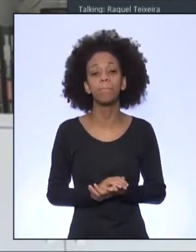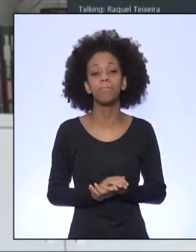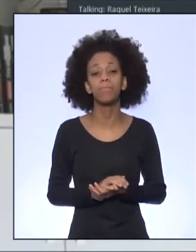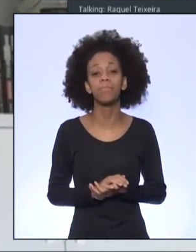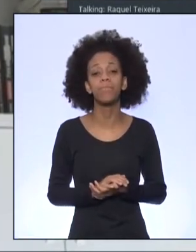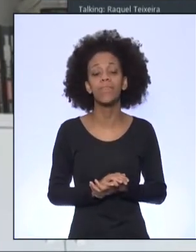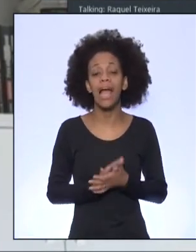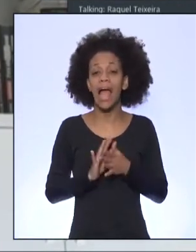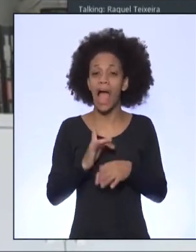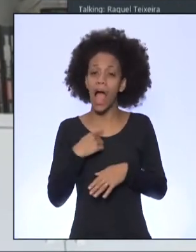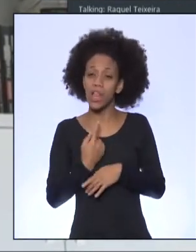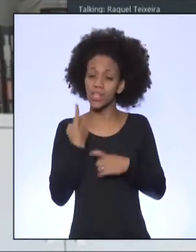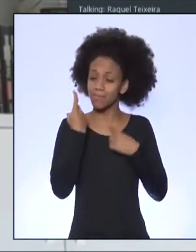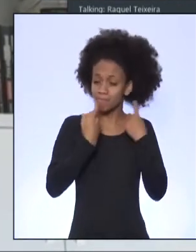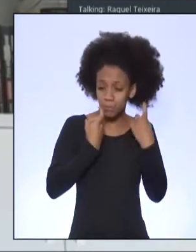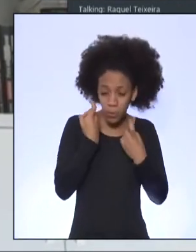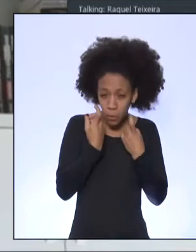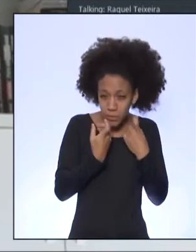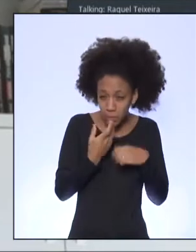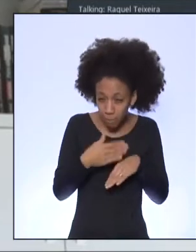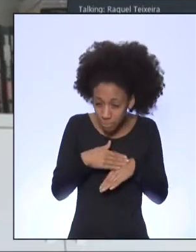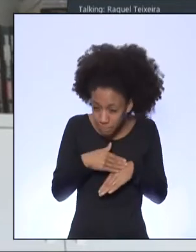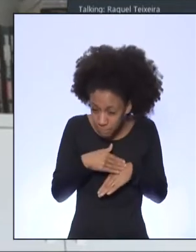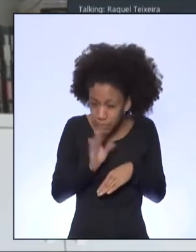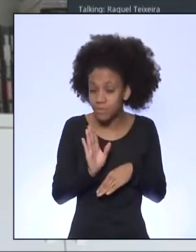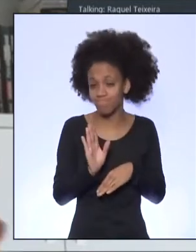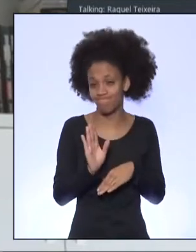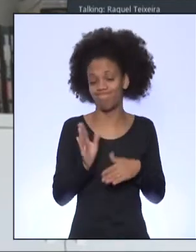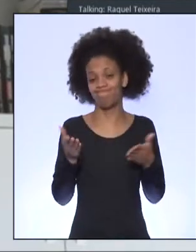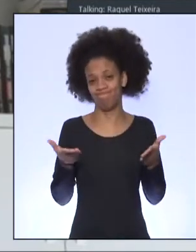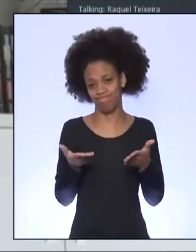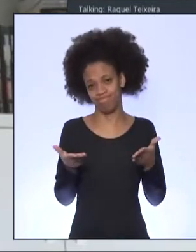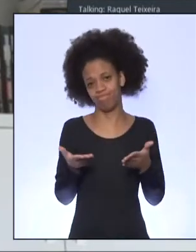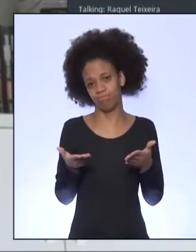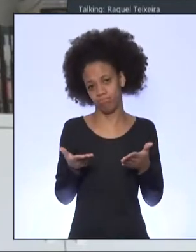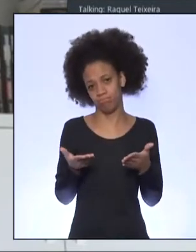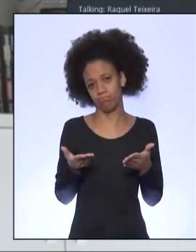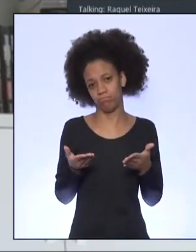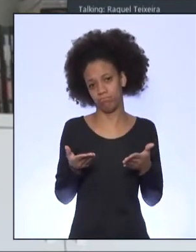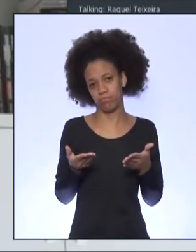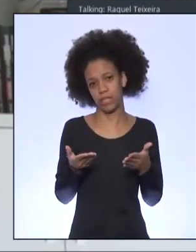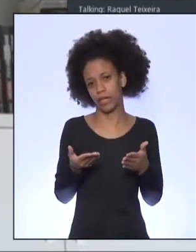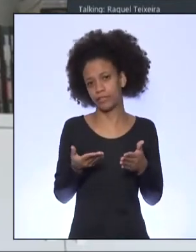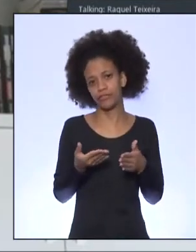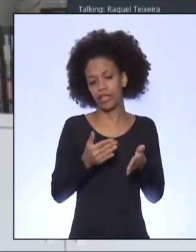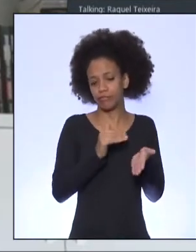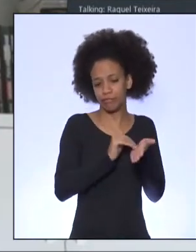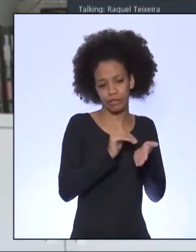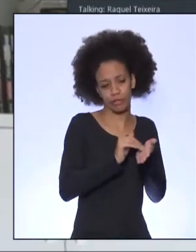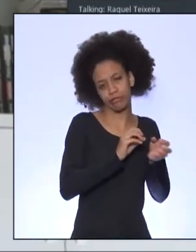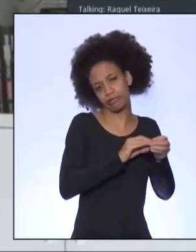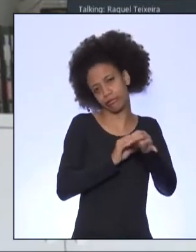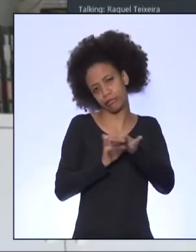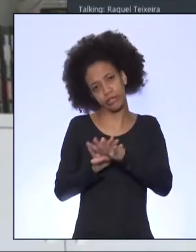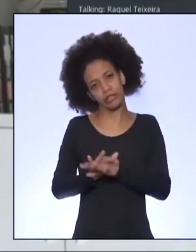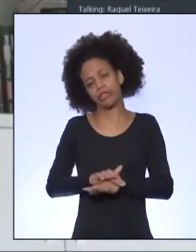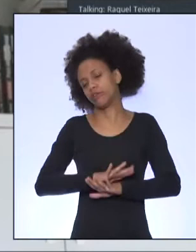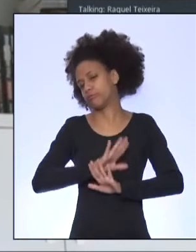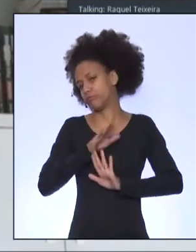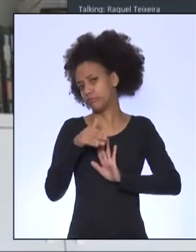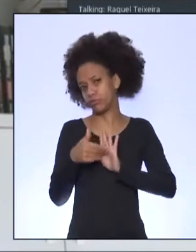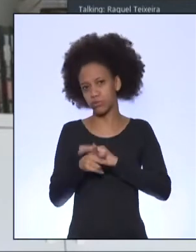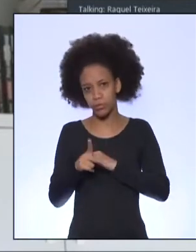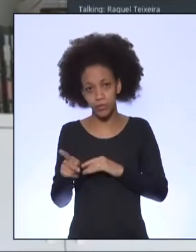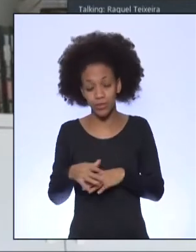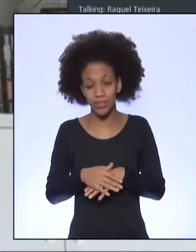nossa preocupação maior hoje, minha, da SEDUC, de todos os professores, é com a